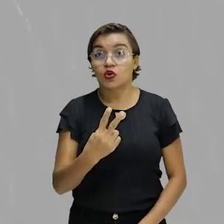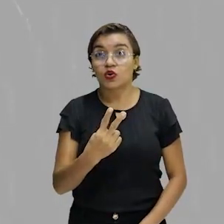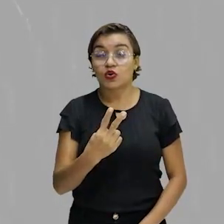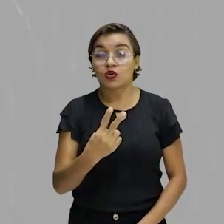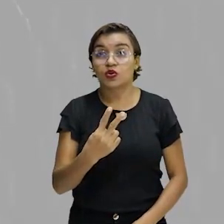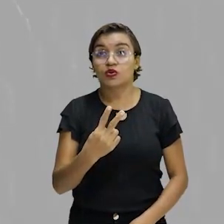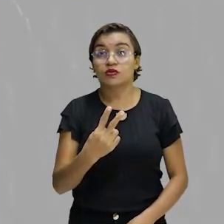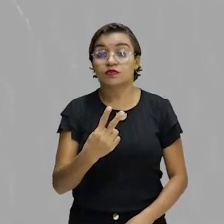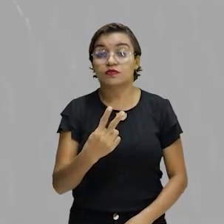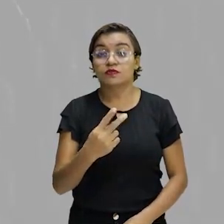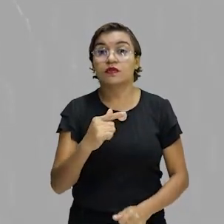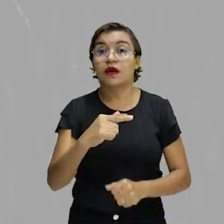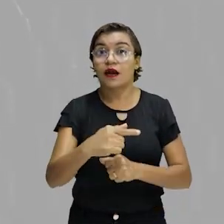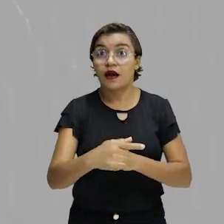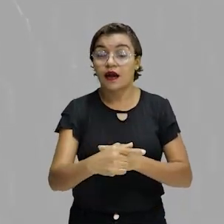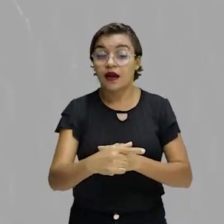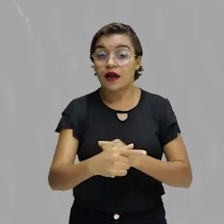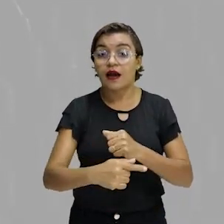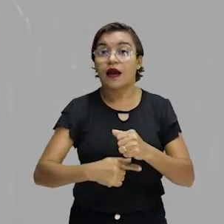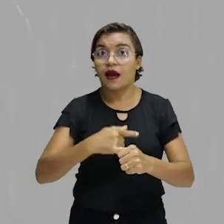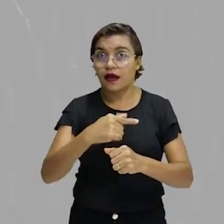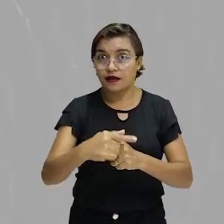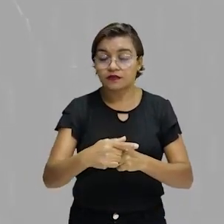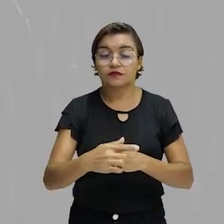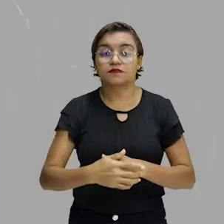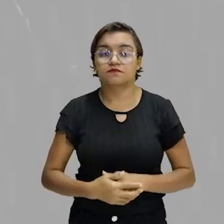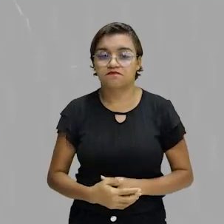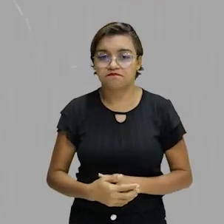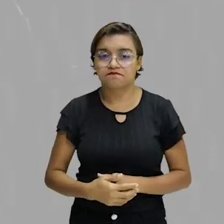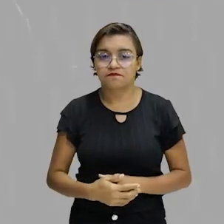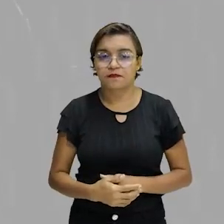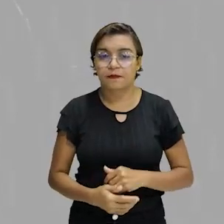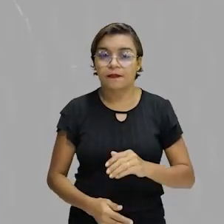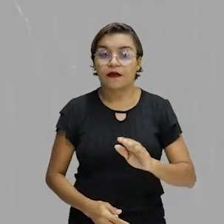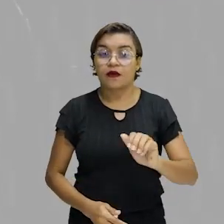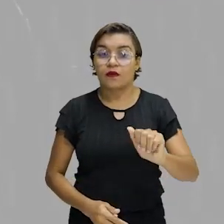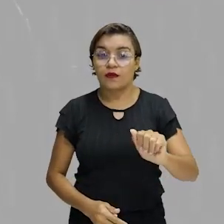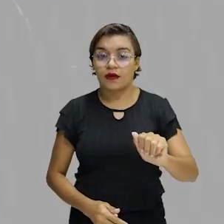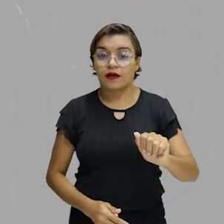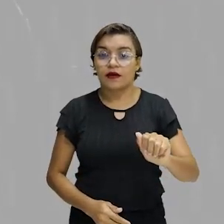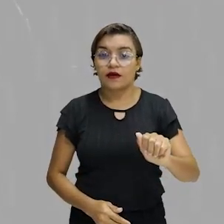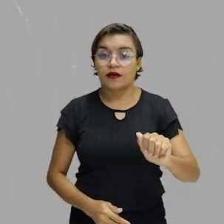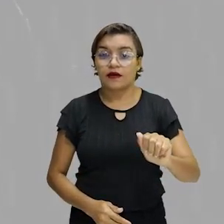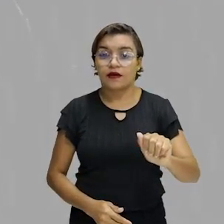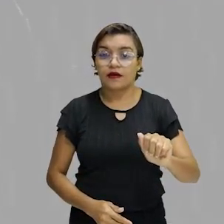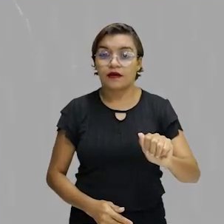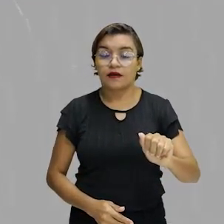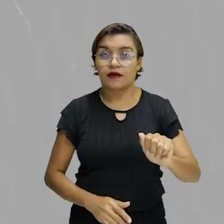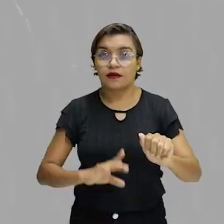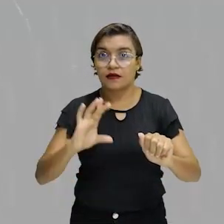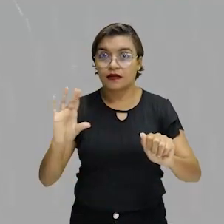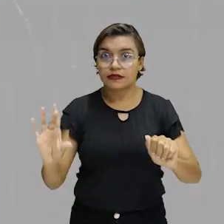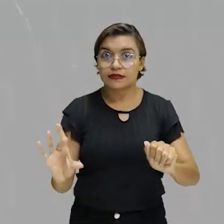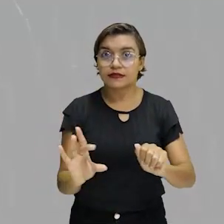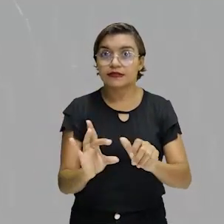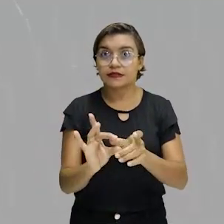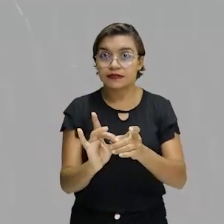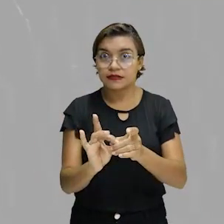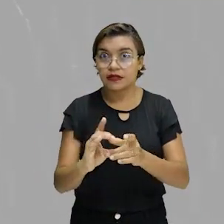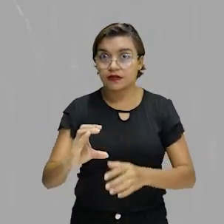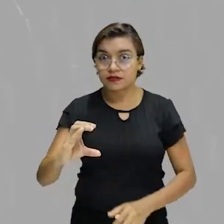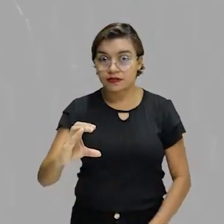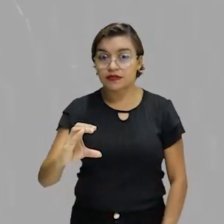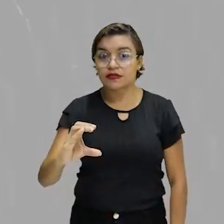diferentes de átomos bom olha só o a ele vai se ligar ao c da segunda